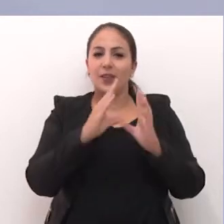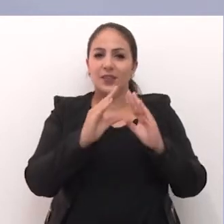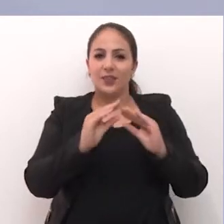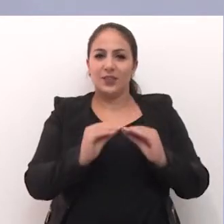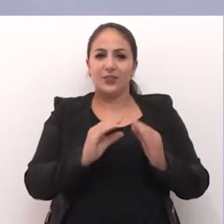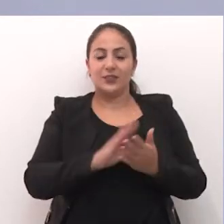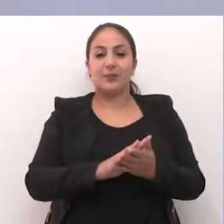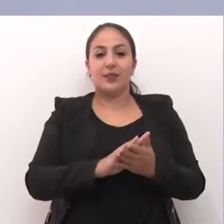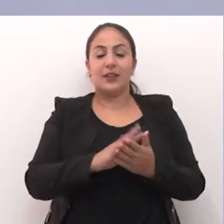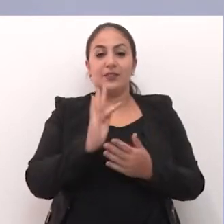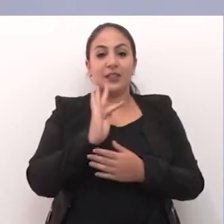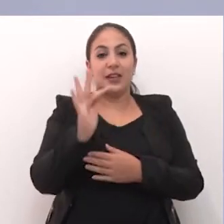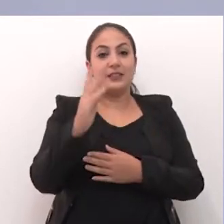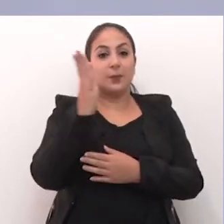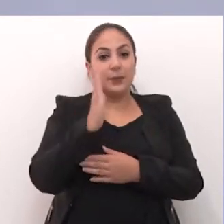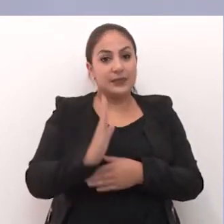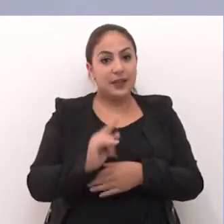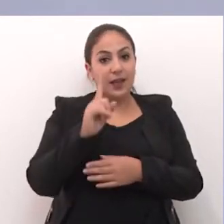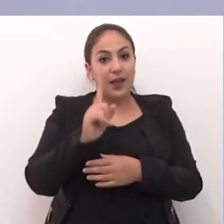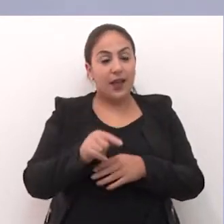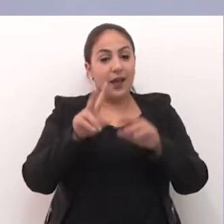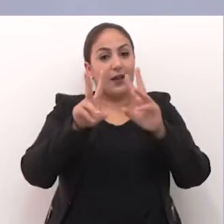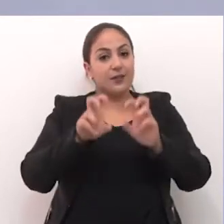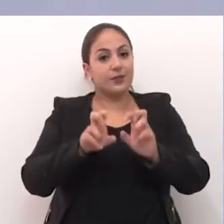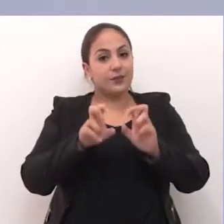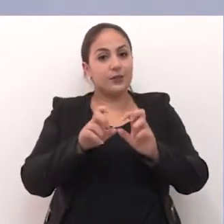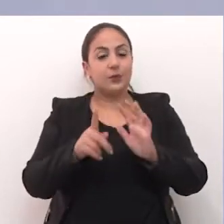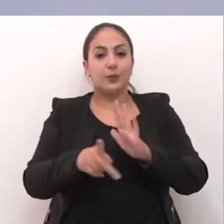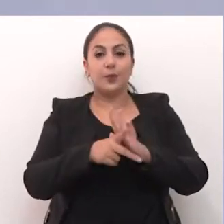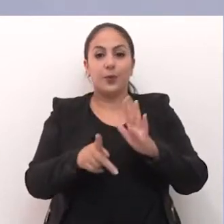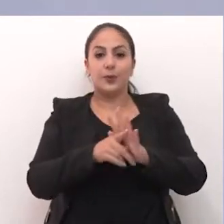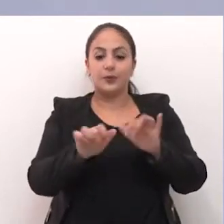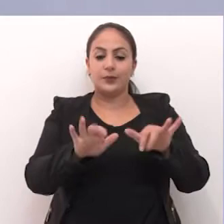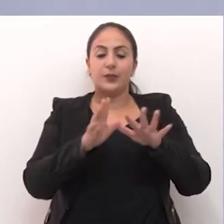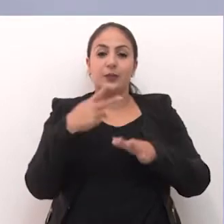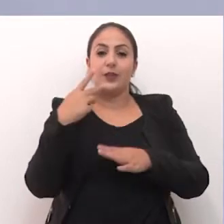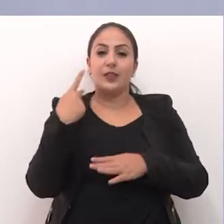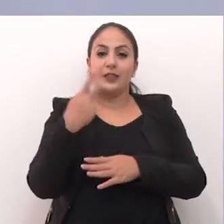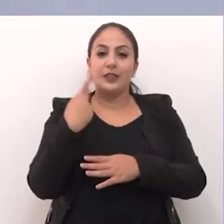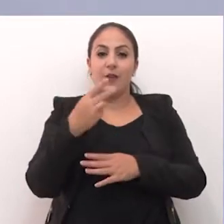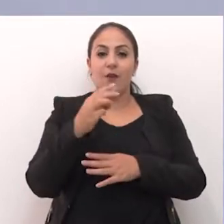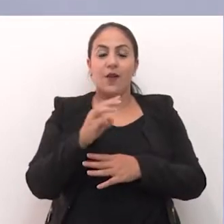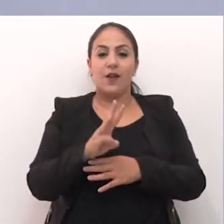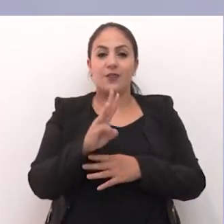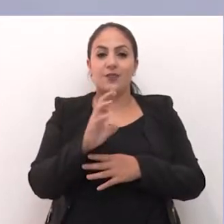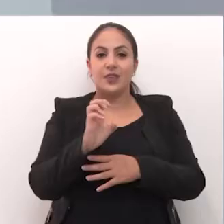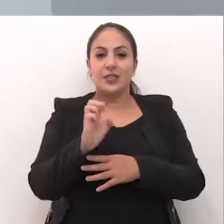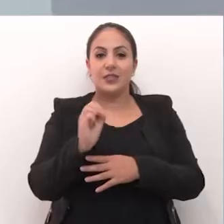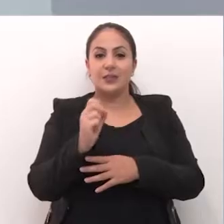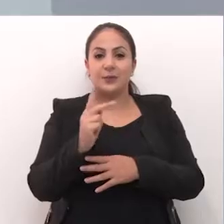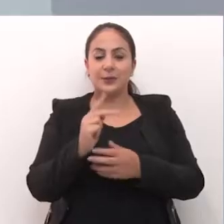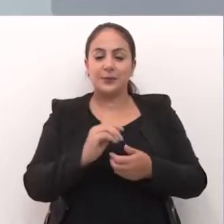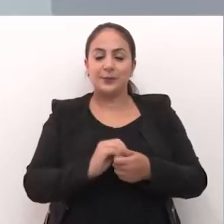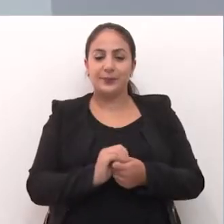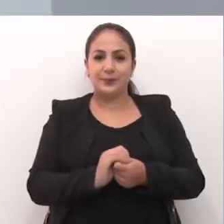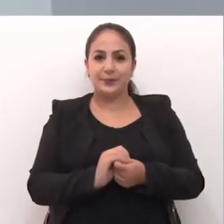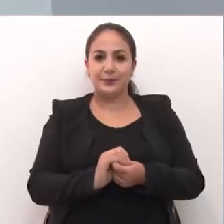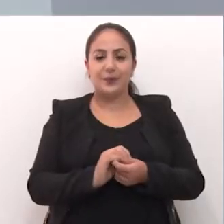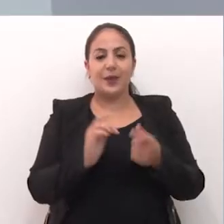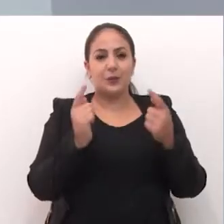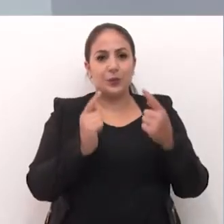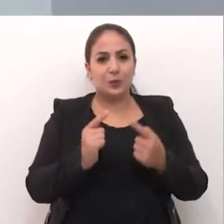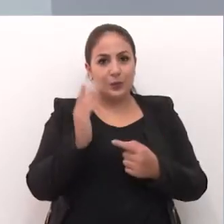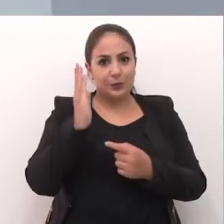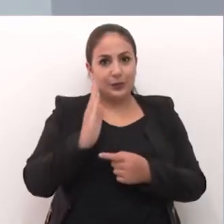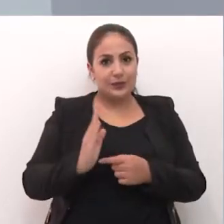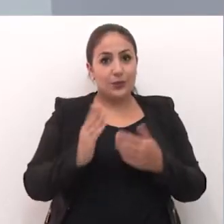Boa noite. Federação Brasileira é assunto de grande expediente do vereador Matheus Wesp. A estrutura federativa do Brasil